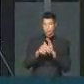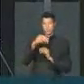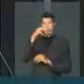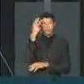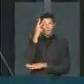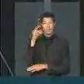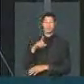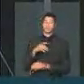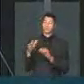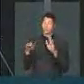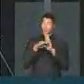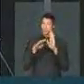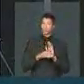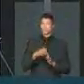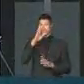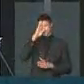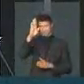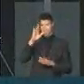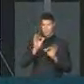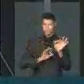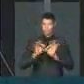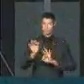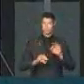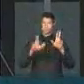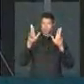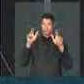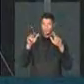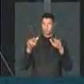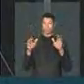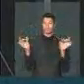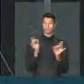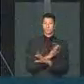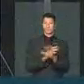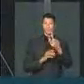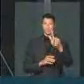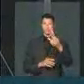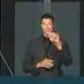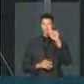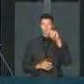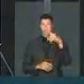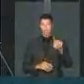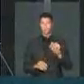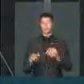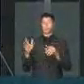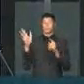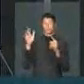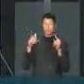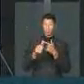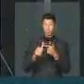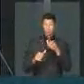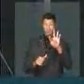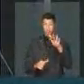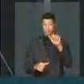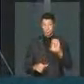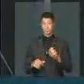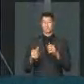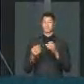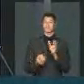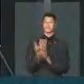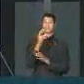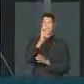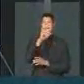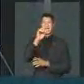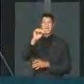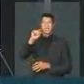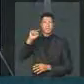Maranhão, tendo como principal ferramento o terminal de grãos do Maranhão. Na primeira fase estão previstas 500